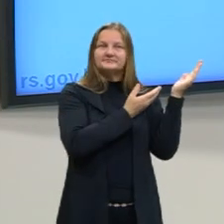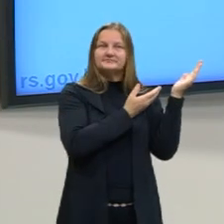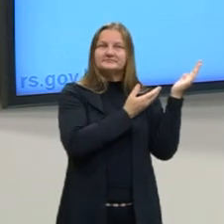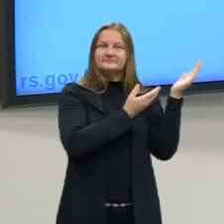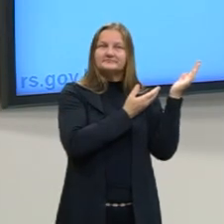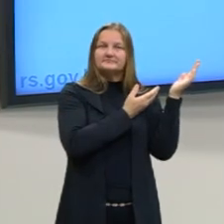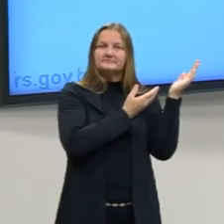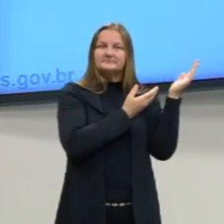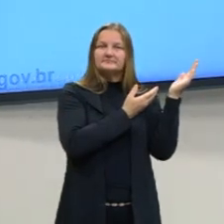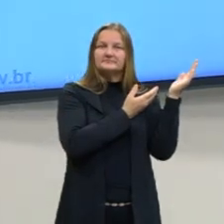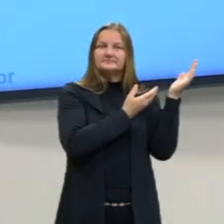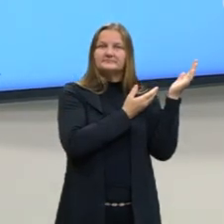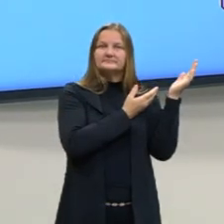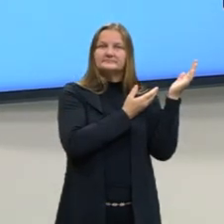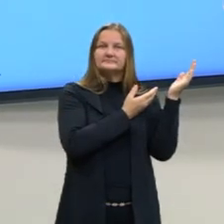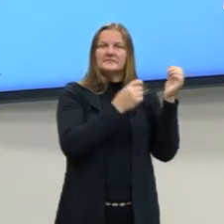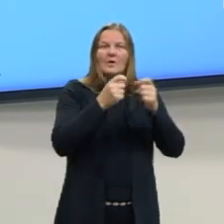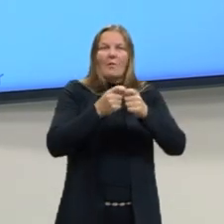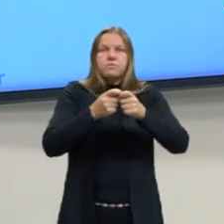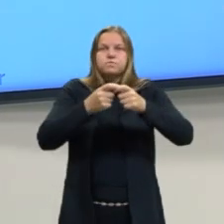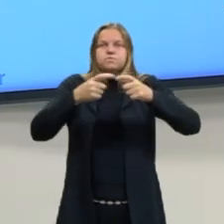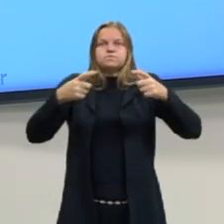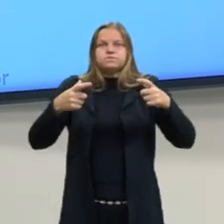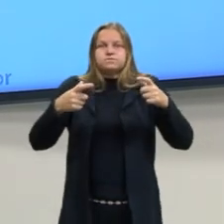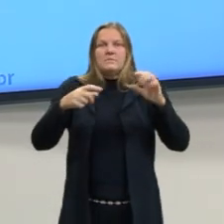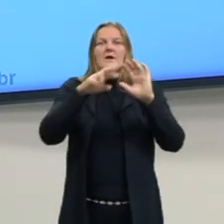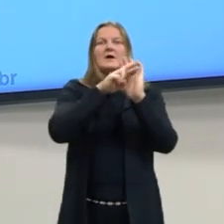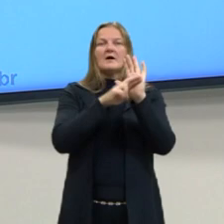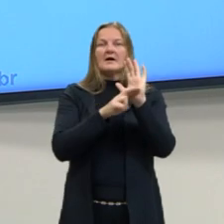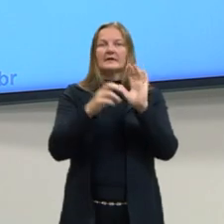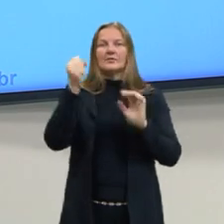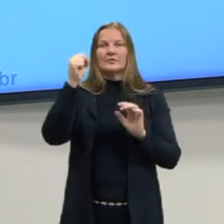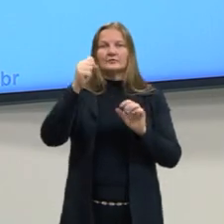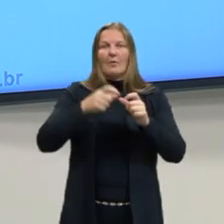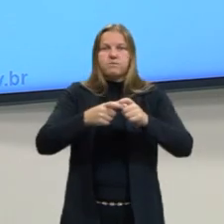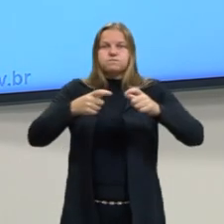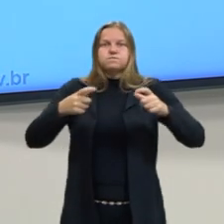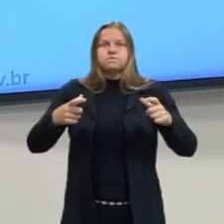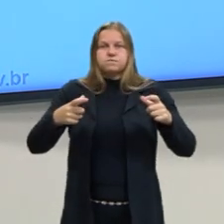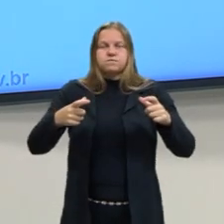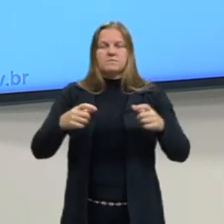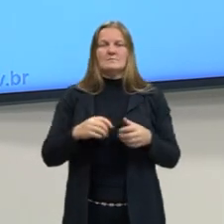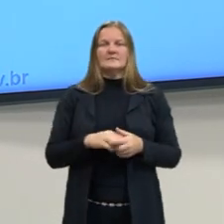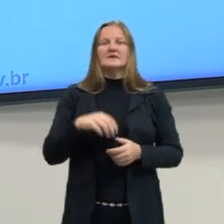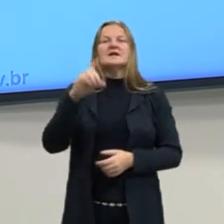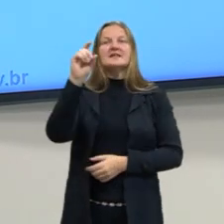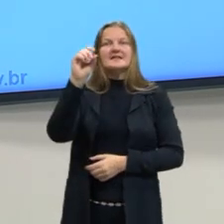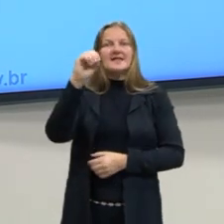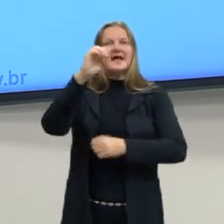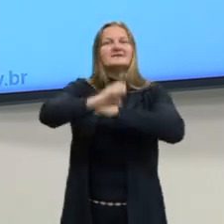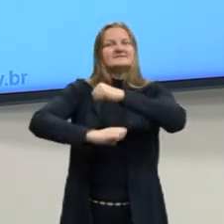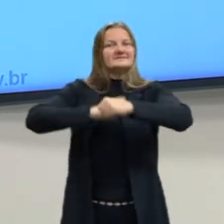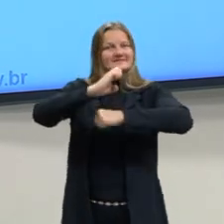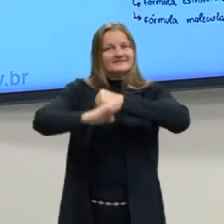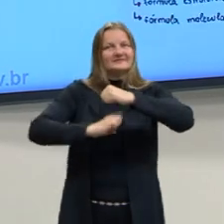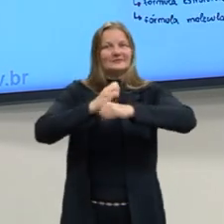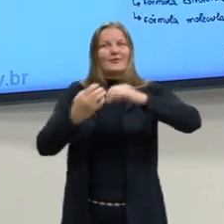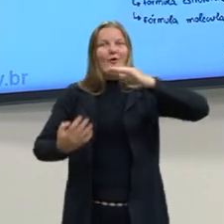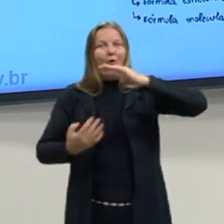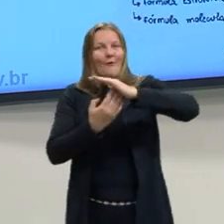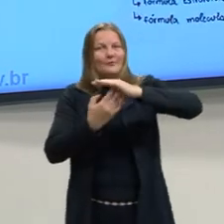átomo de gás nobre vai ter uma expansão da regra do octeto tá E vai ficar com 10 elétrons na última camada